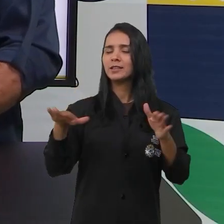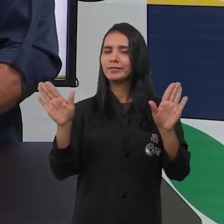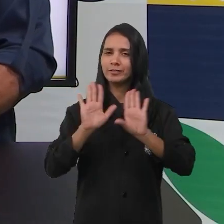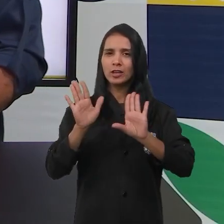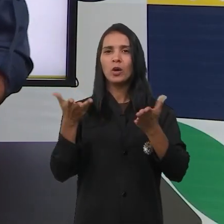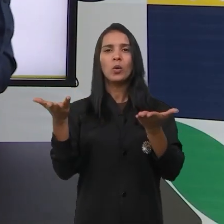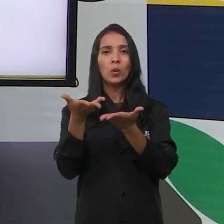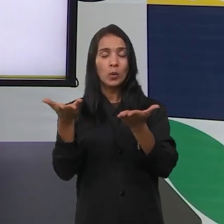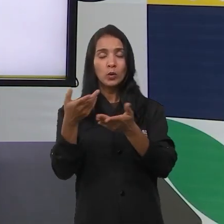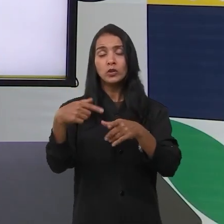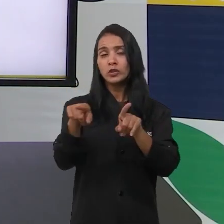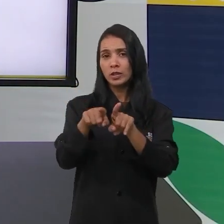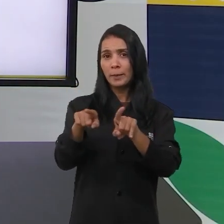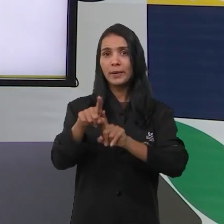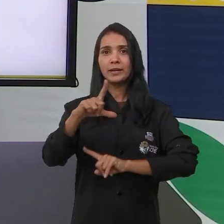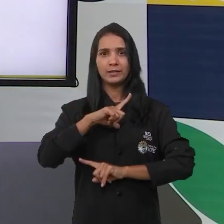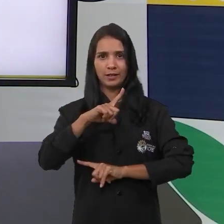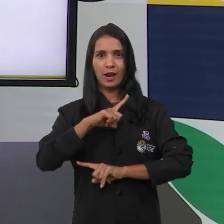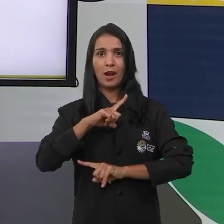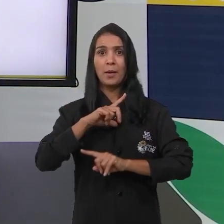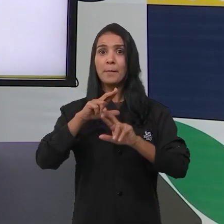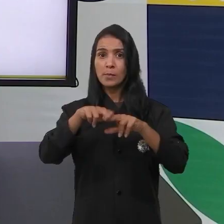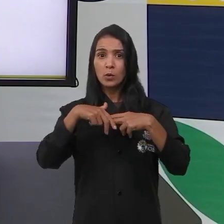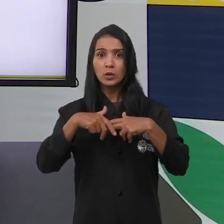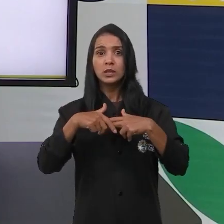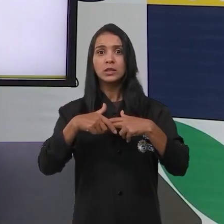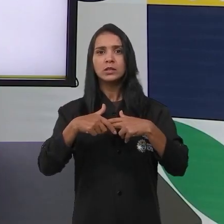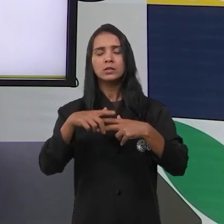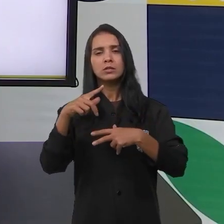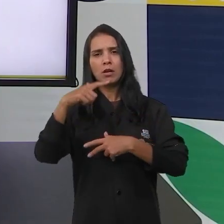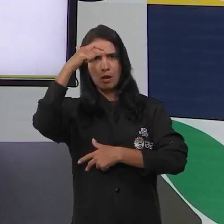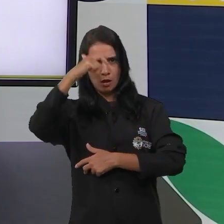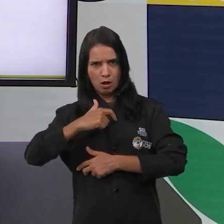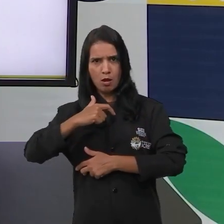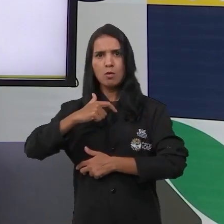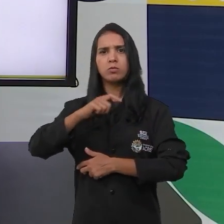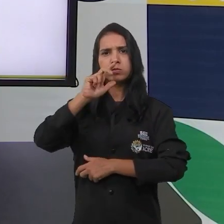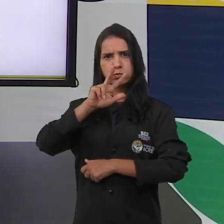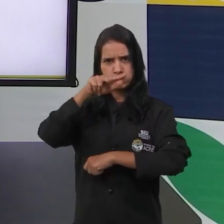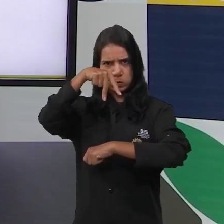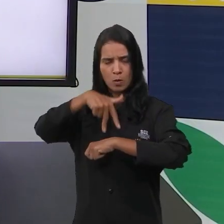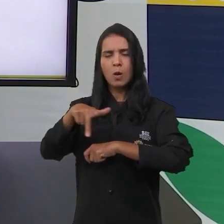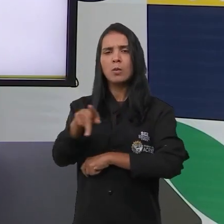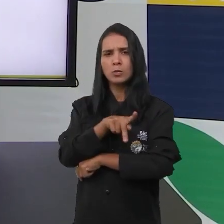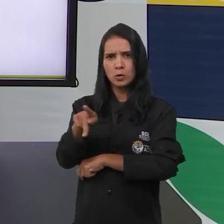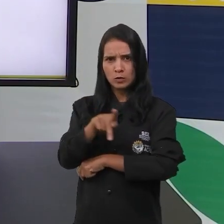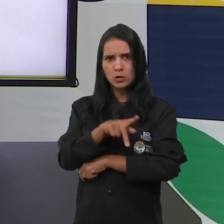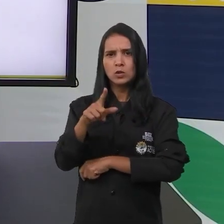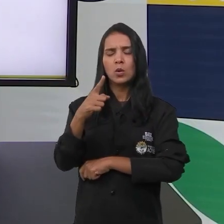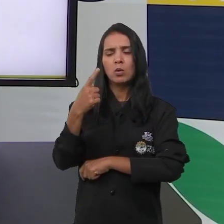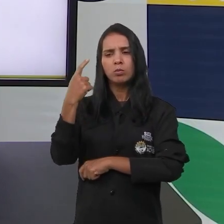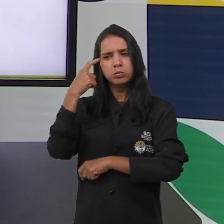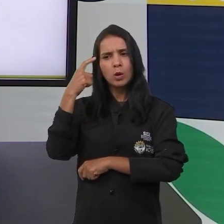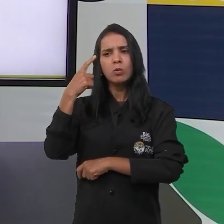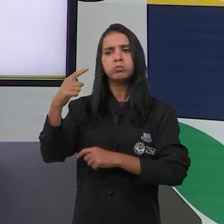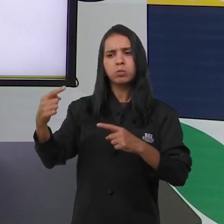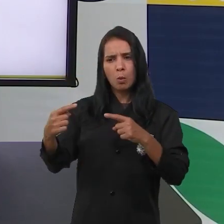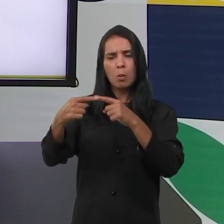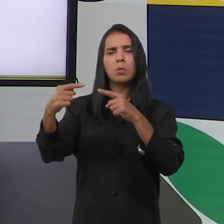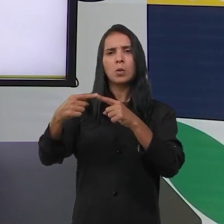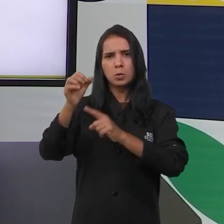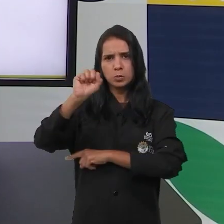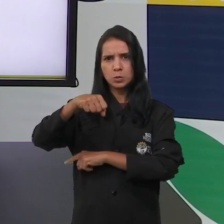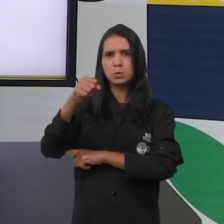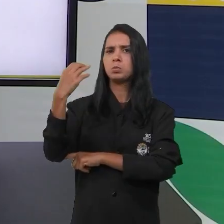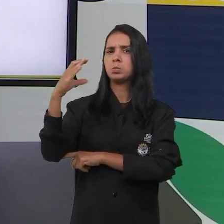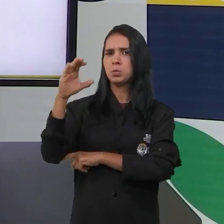gente, a gente percebe, nós podemos perceber, eu sou um dos professores que concordo com os historiadores que seguem essa linha, que acham que